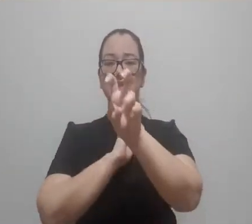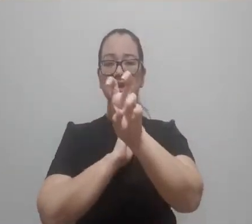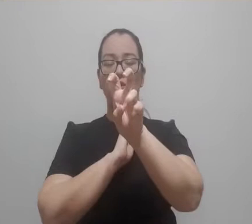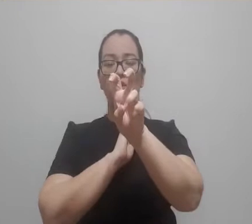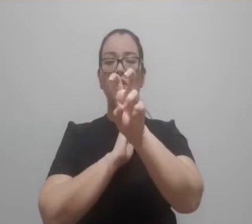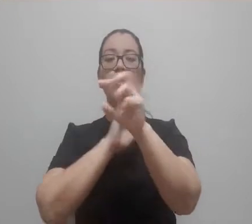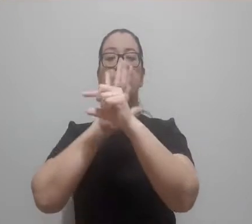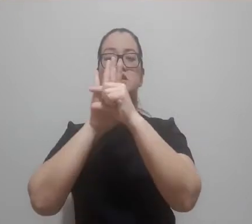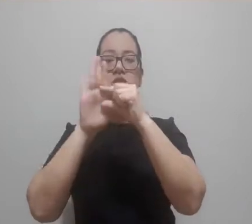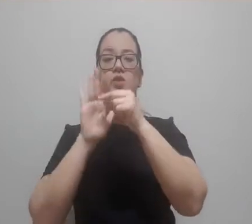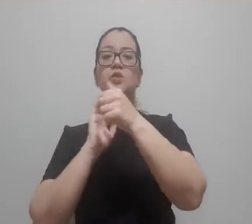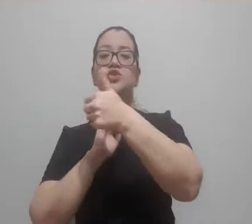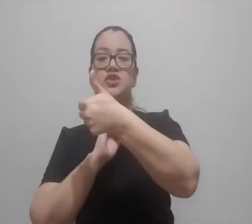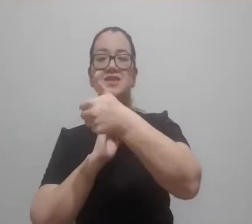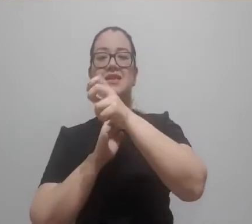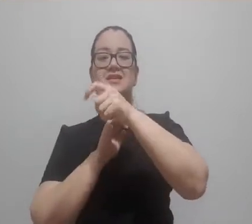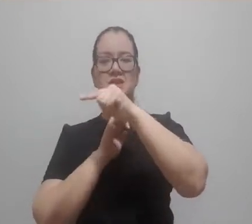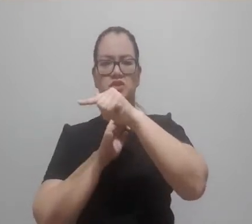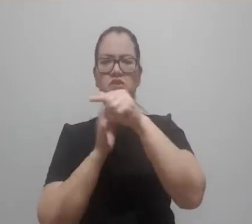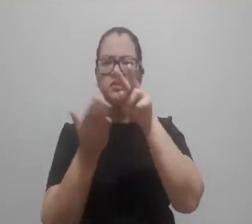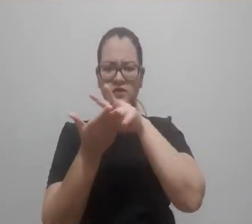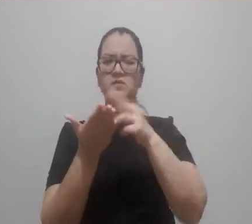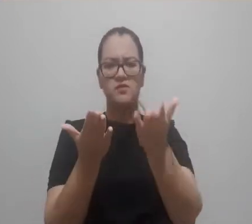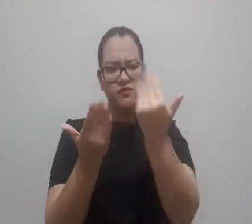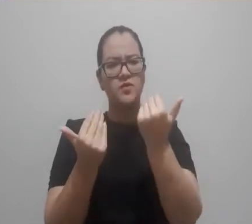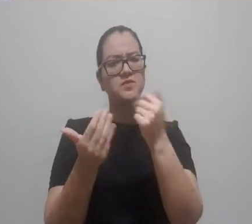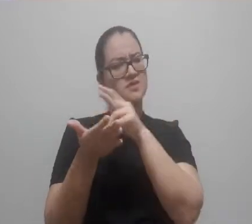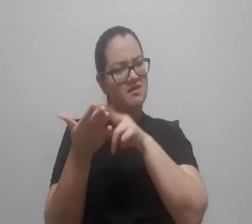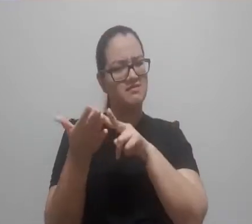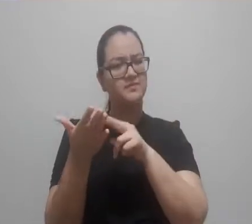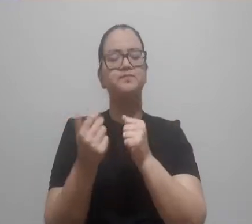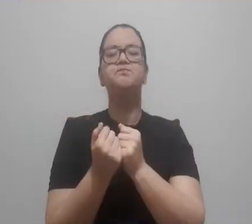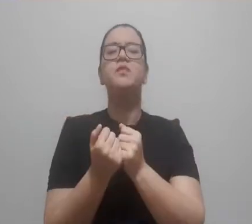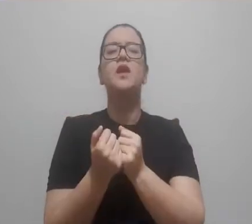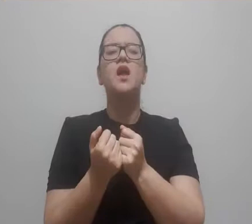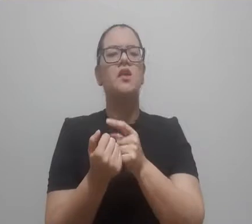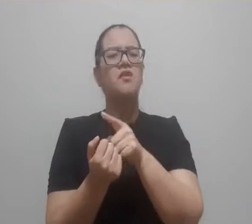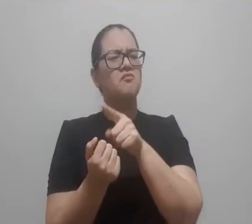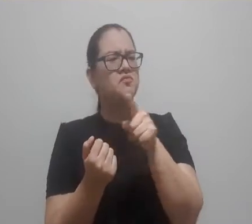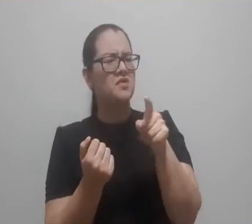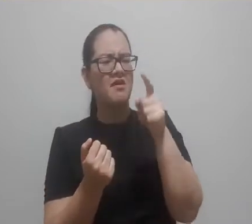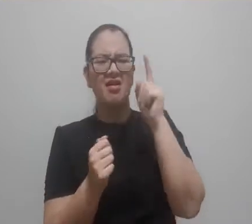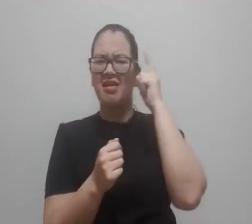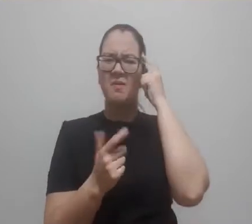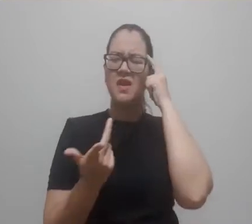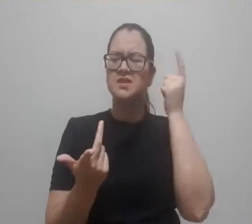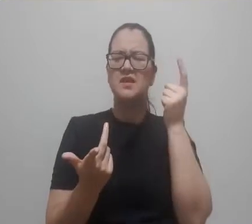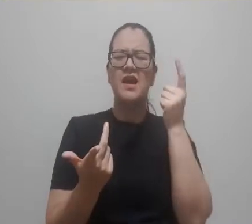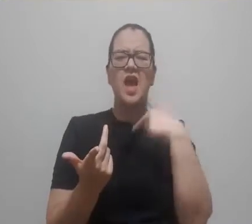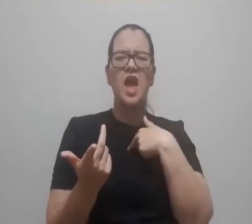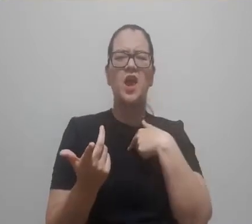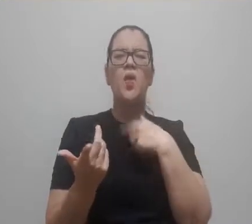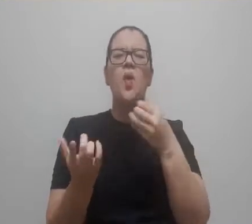17. Vamos ler? Podemos ler a palavra do Senhor? Não pensem que vim revogar a lei ou os